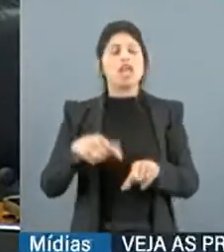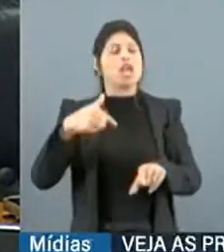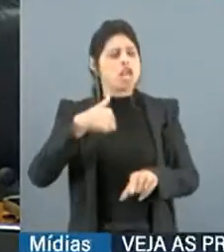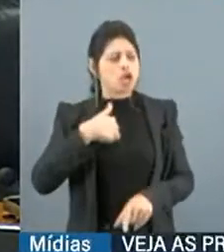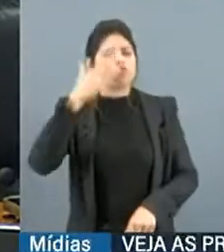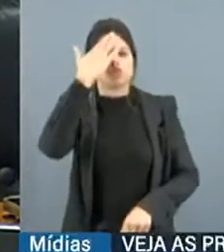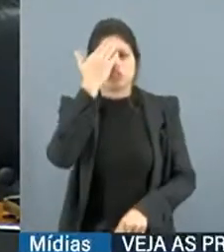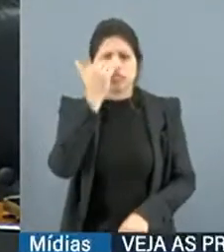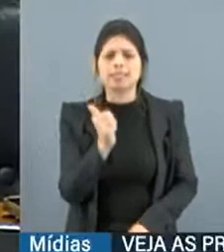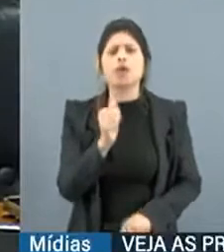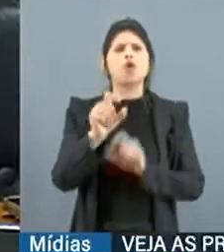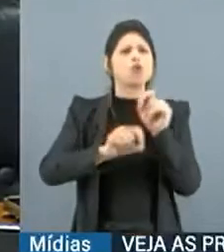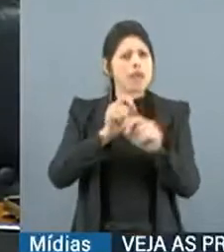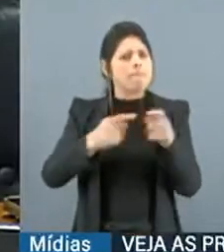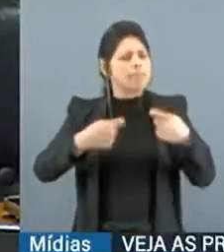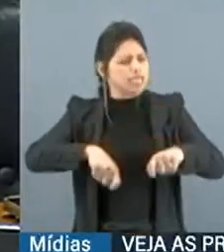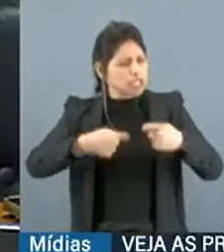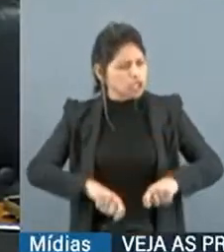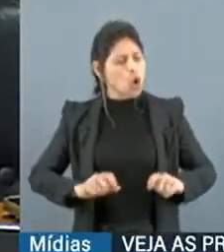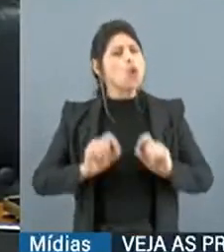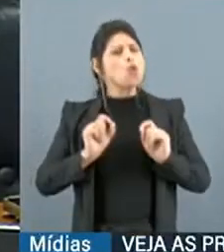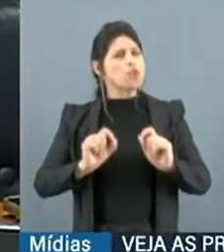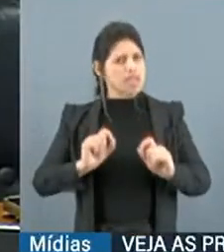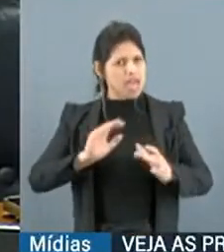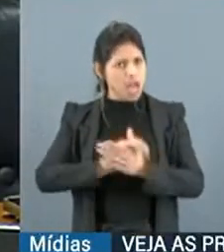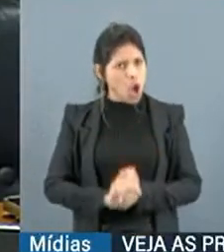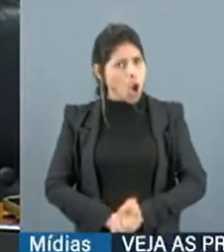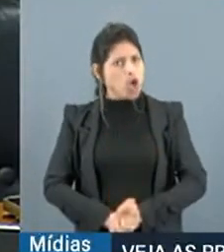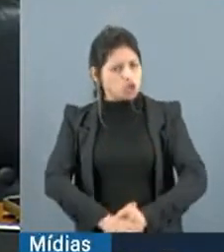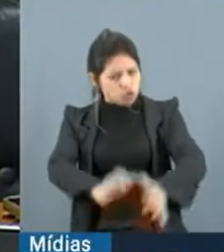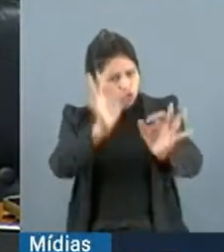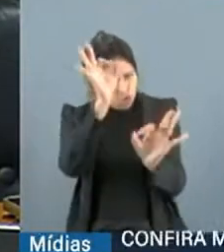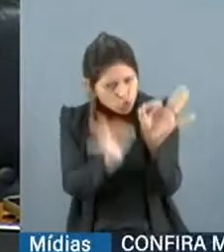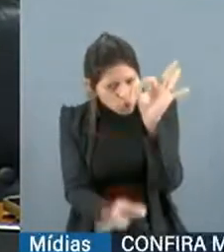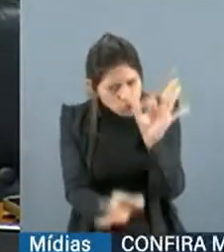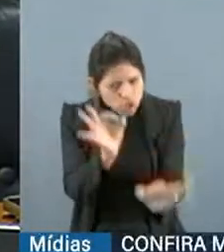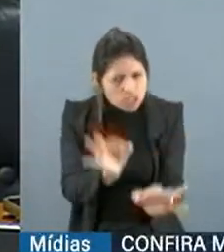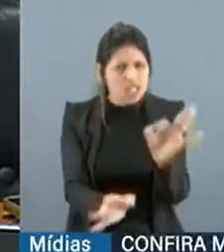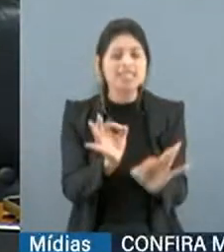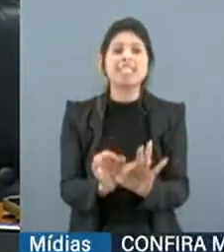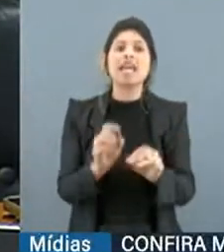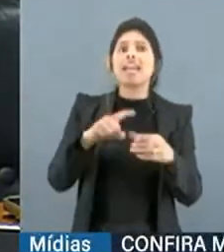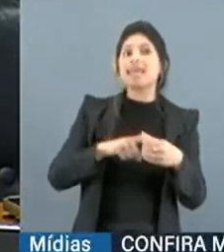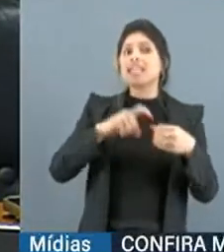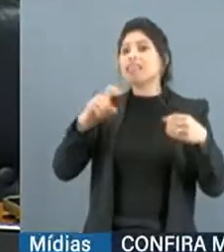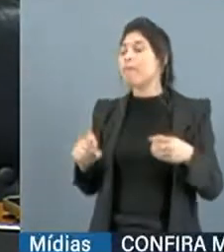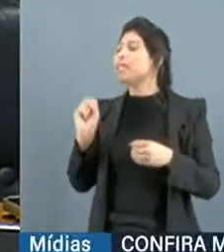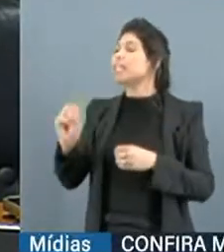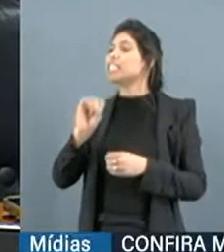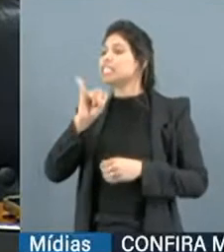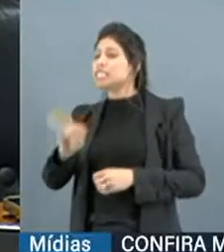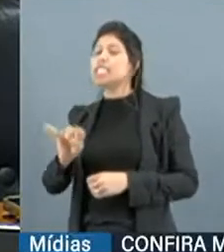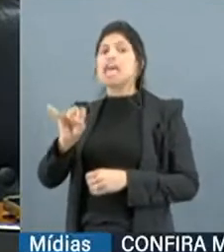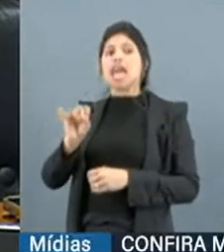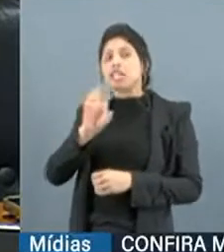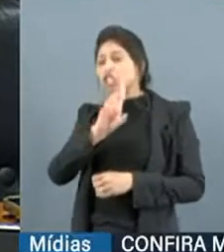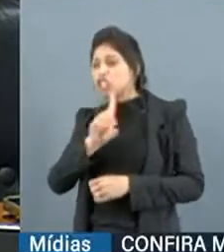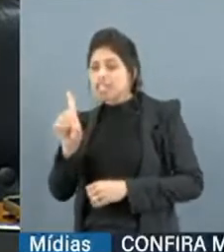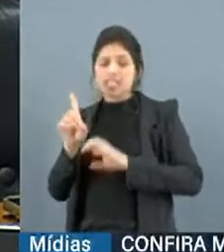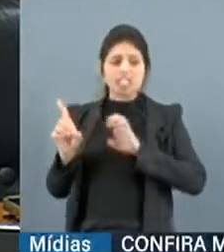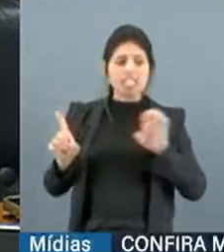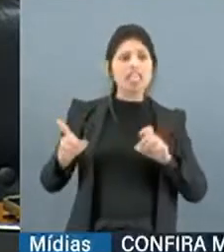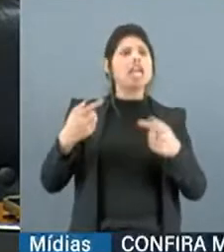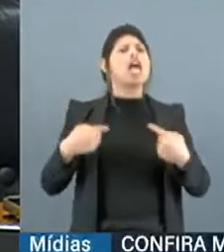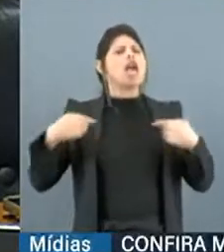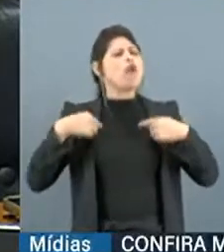convencido, e é uma questão de humanidade, de justiça, independente se é oposição e situação. E eu faria